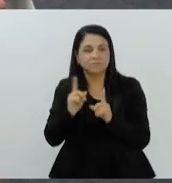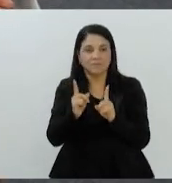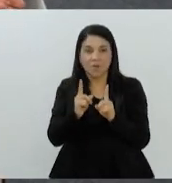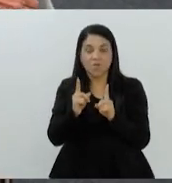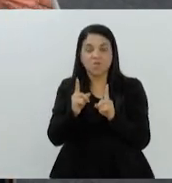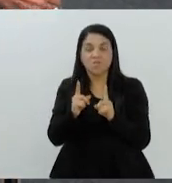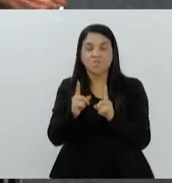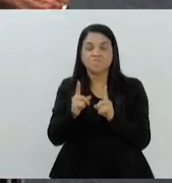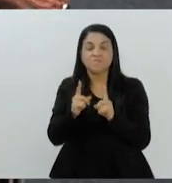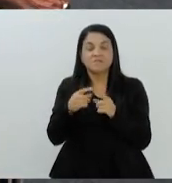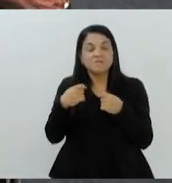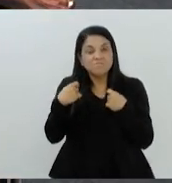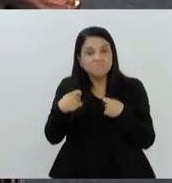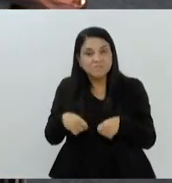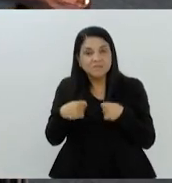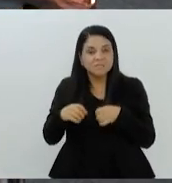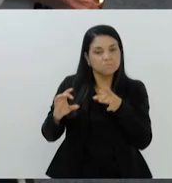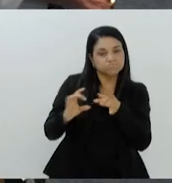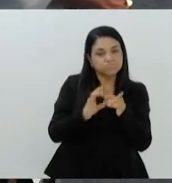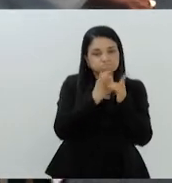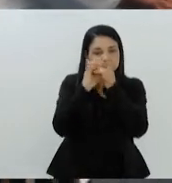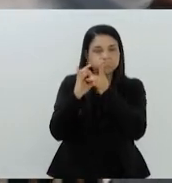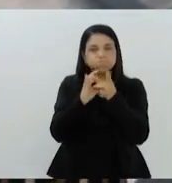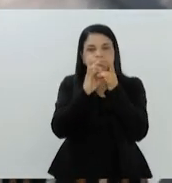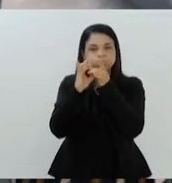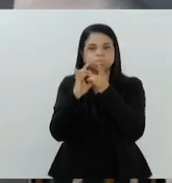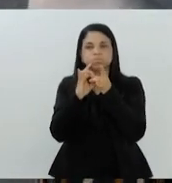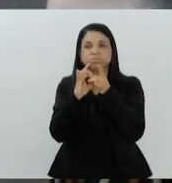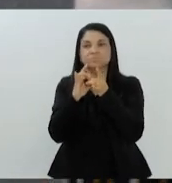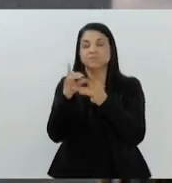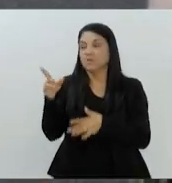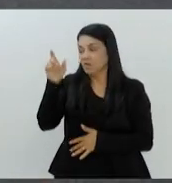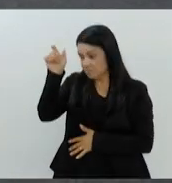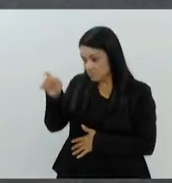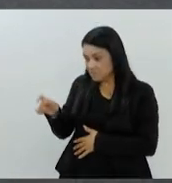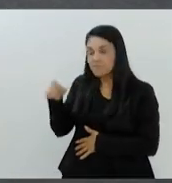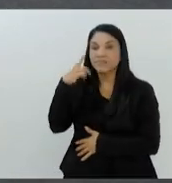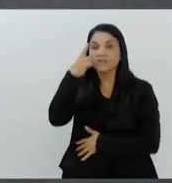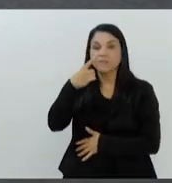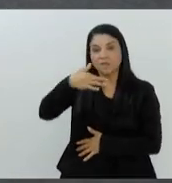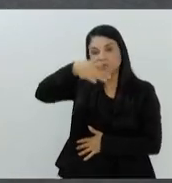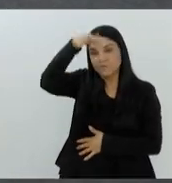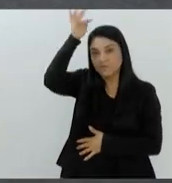Marta e deputada Carla Machado, não é uma ou outra coisa, deputado Fred Pacheco, outro